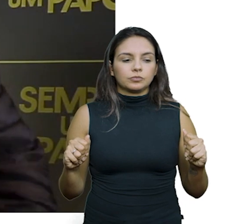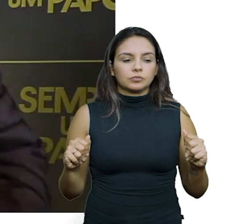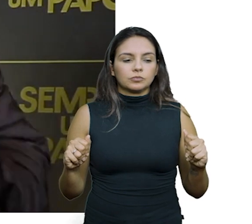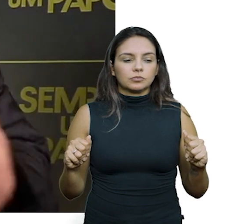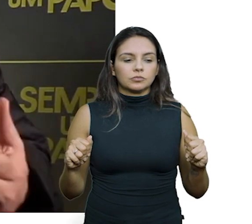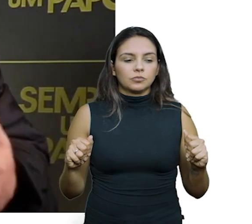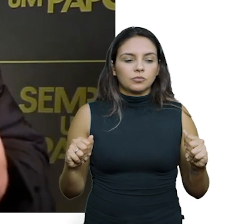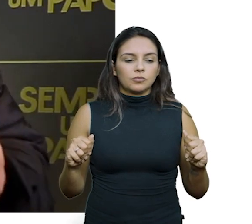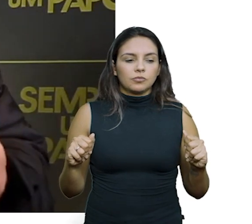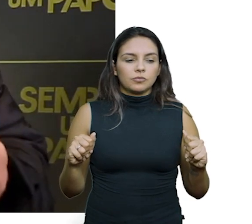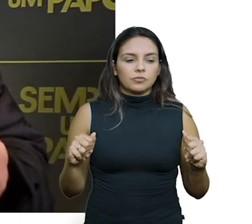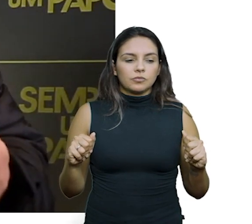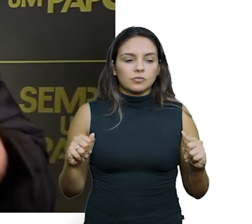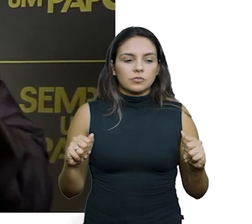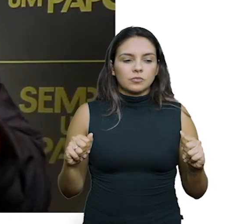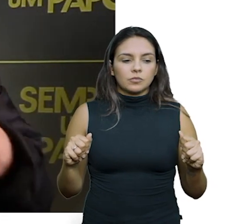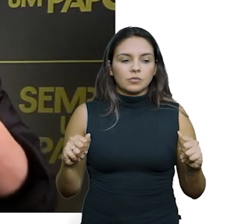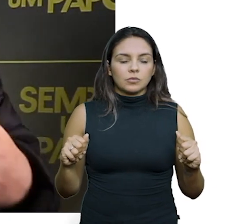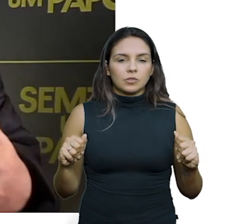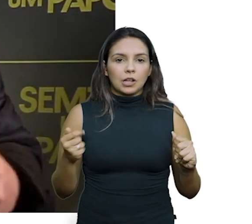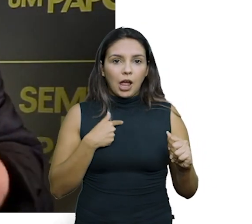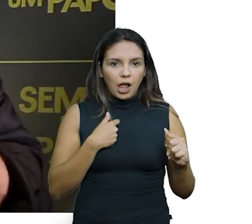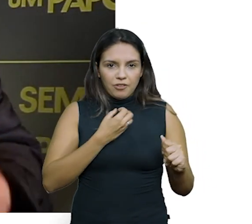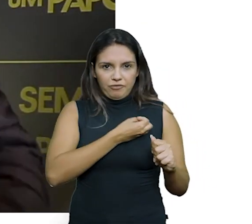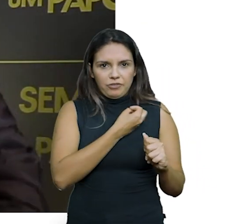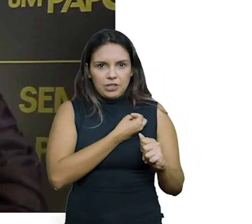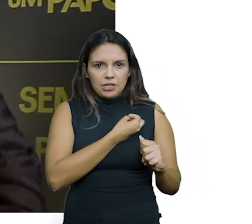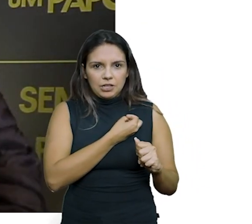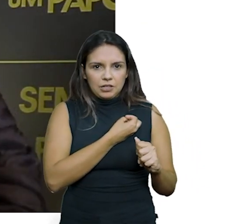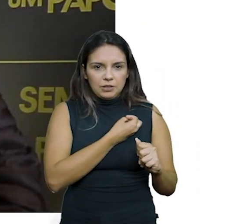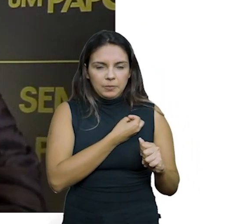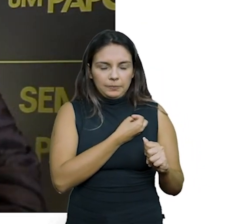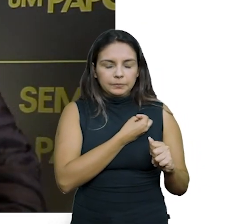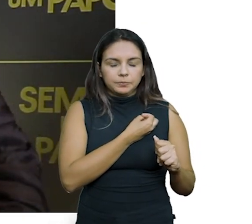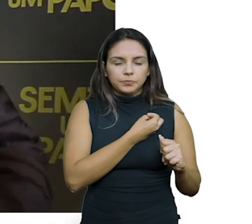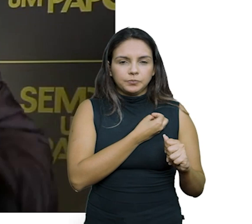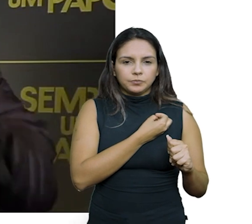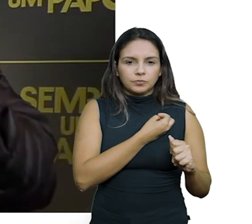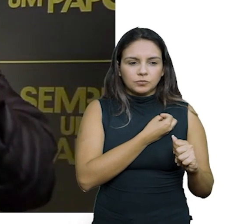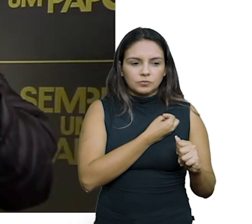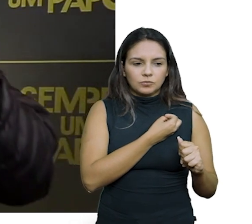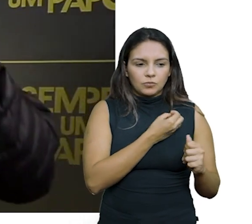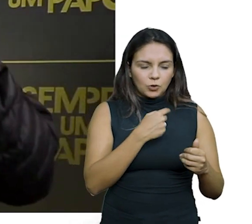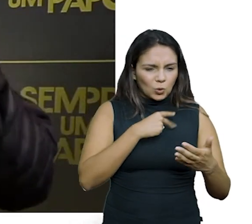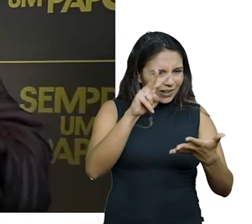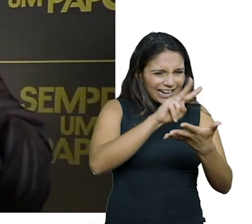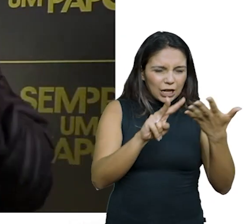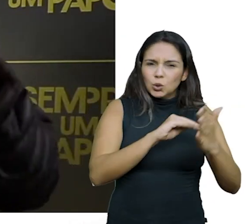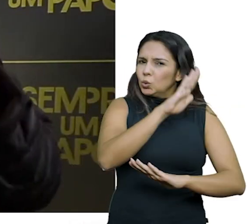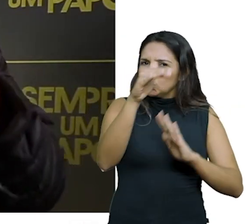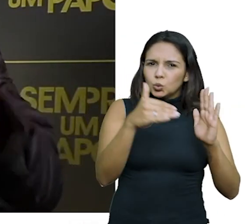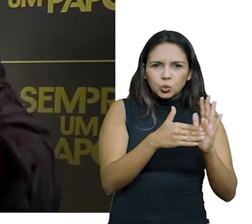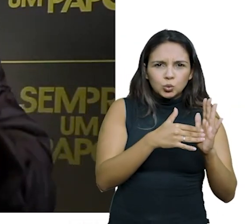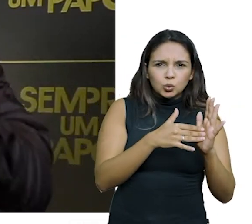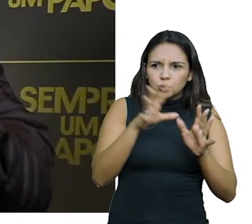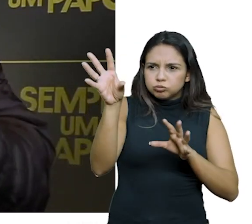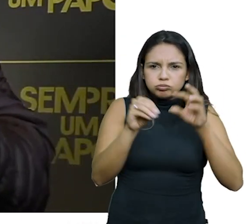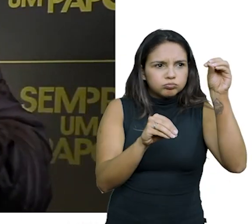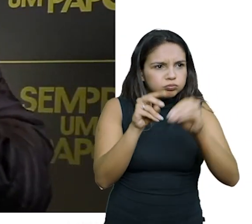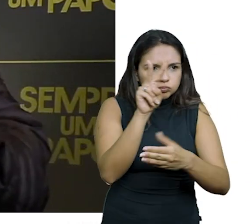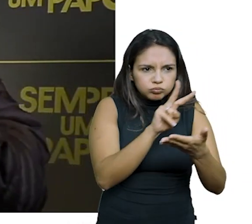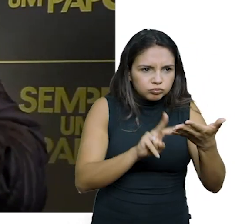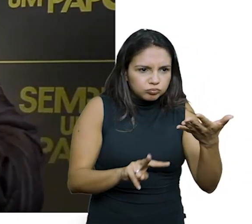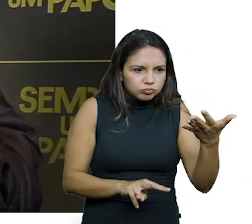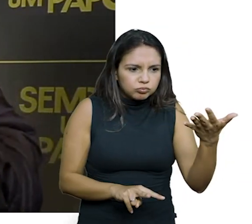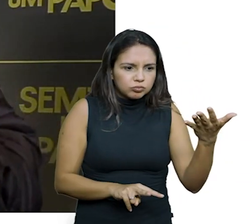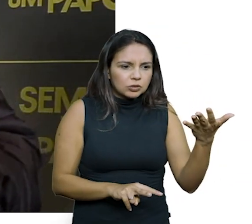Mas eu apliquei isso na minha vida como uma espécie de antídoto. Eu estou lendo tudo já tem